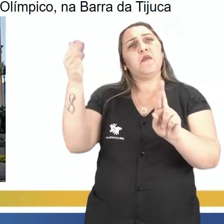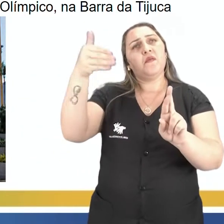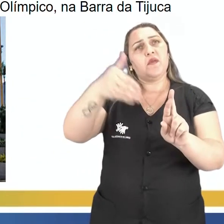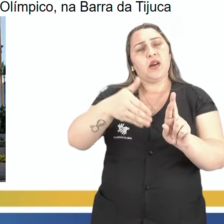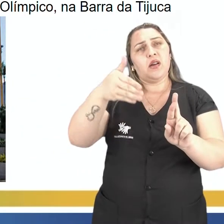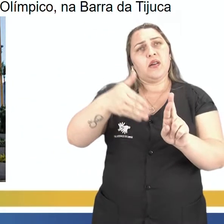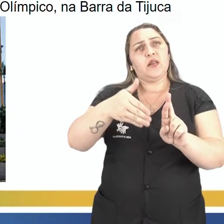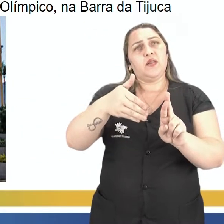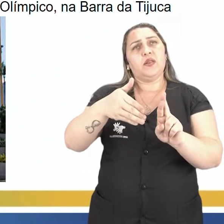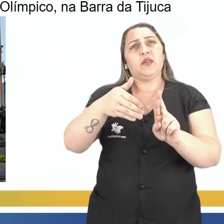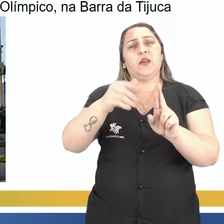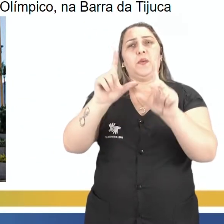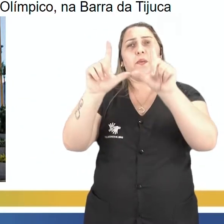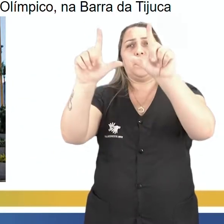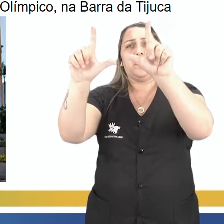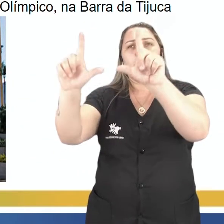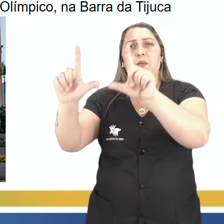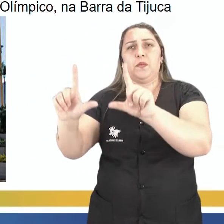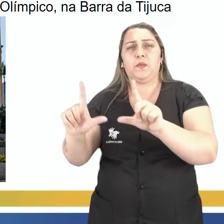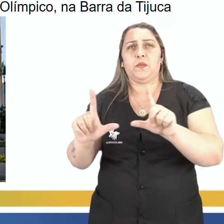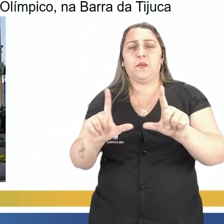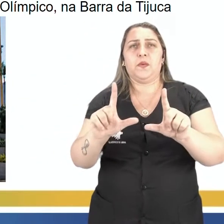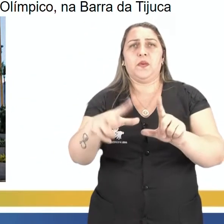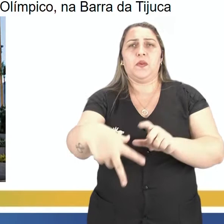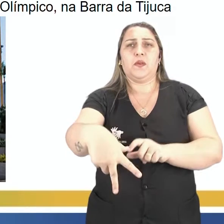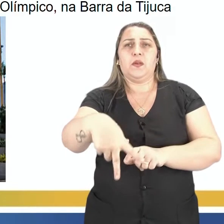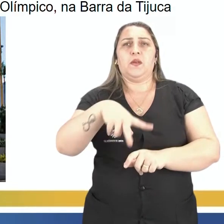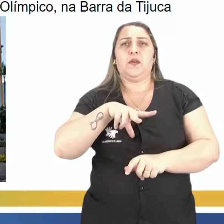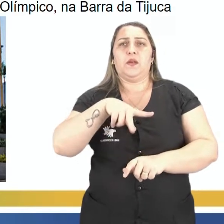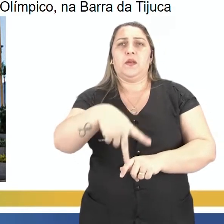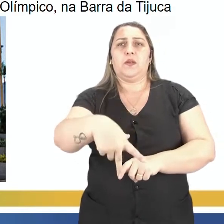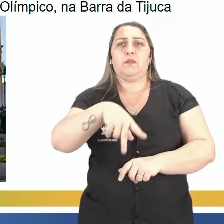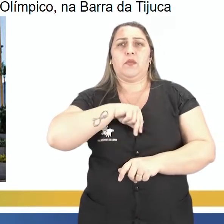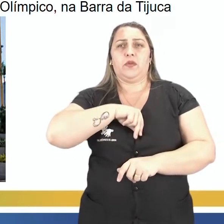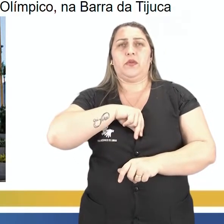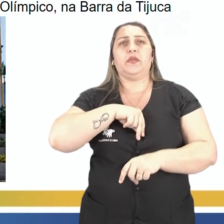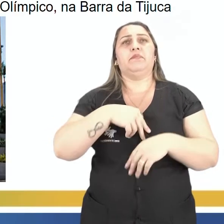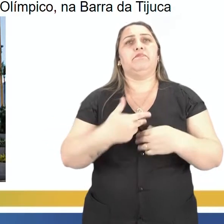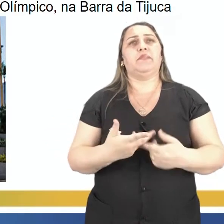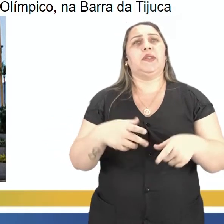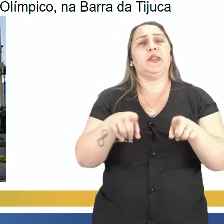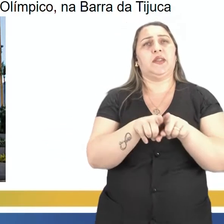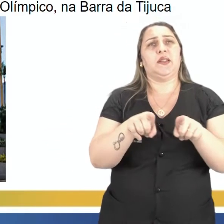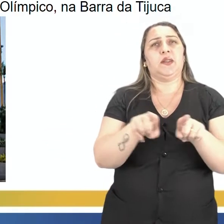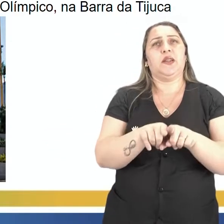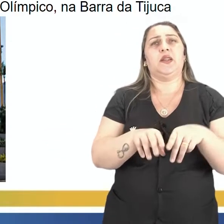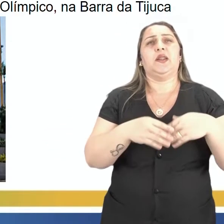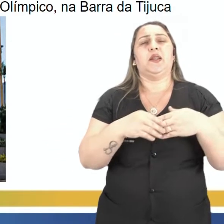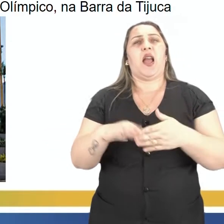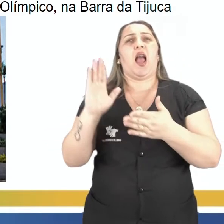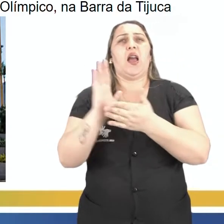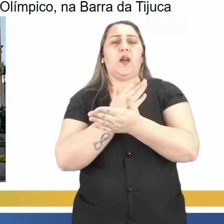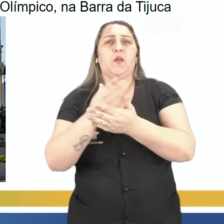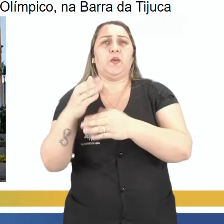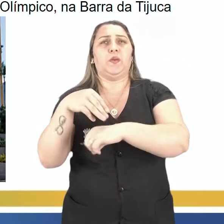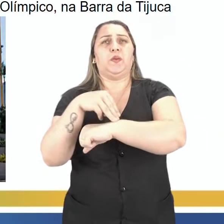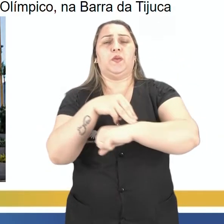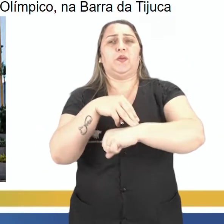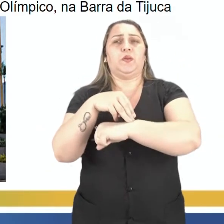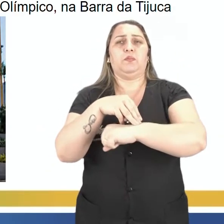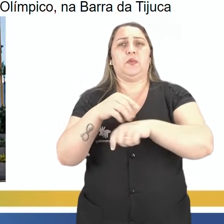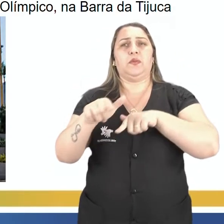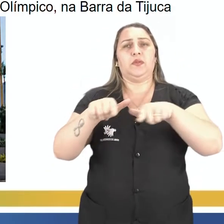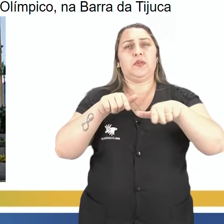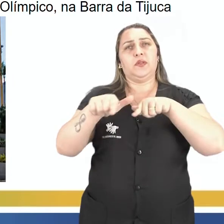aos azulejos portugueses. Isso mesmo, pessoal. E ela trata também, em alguns momentos do